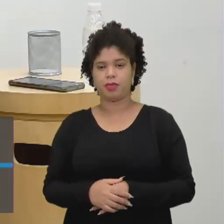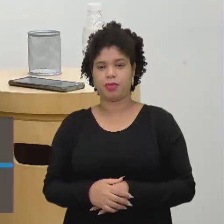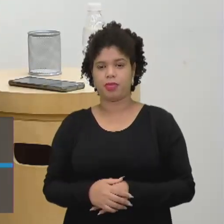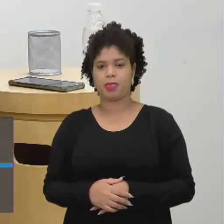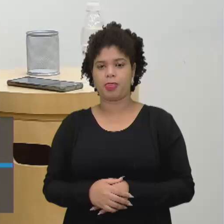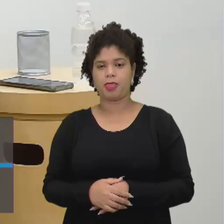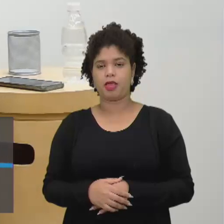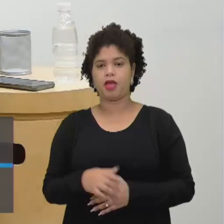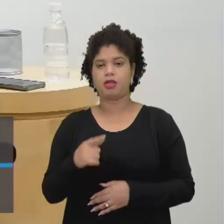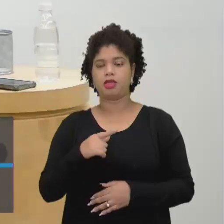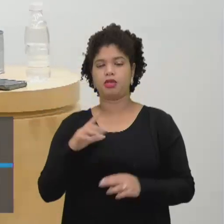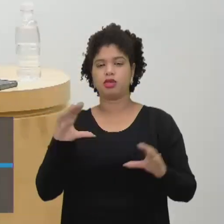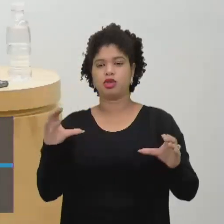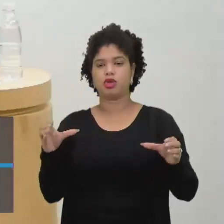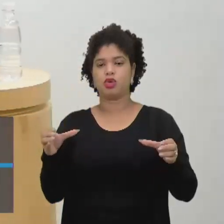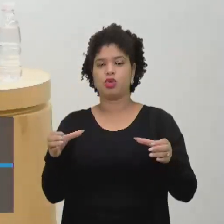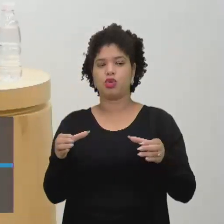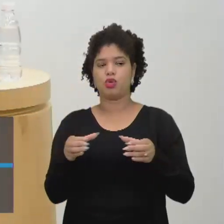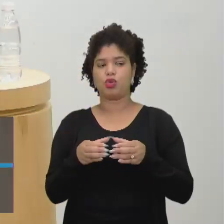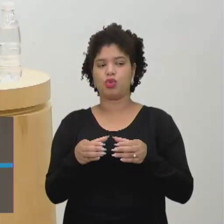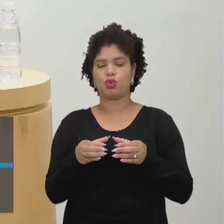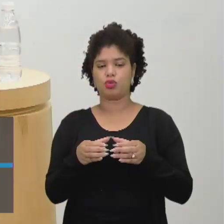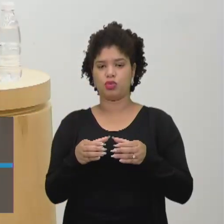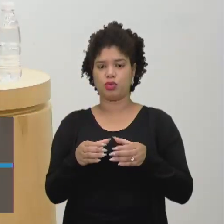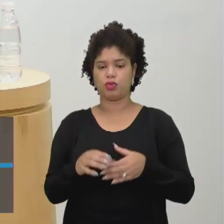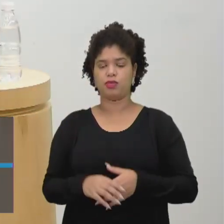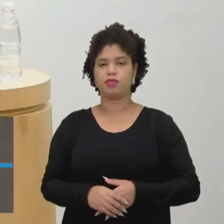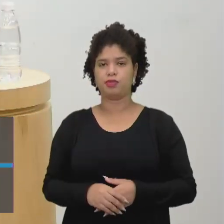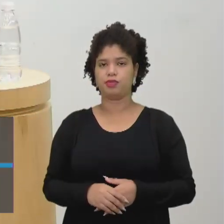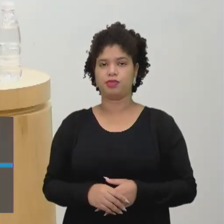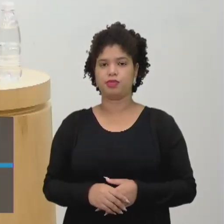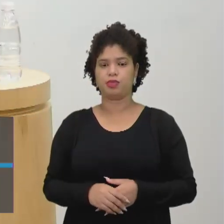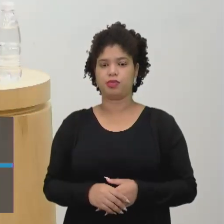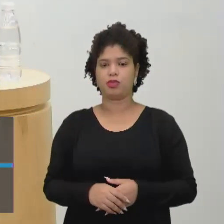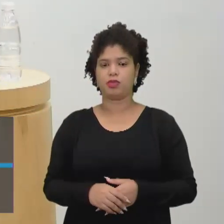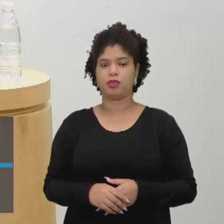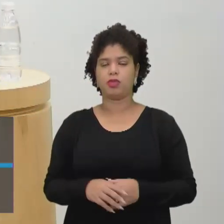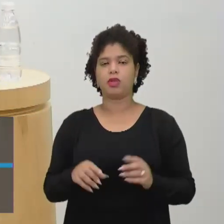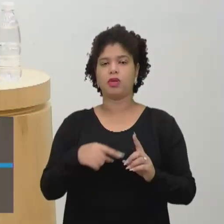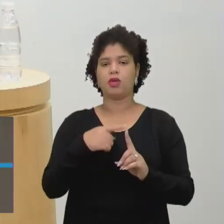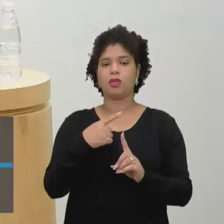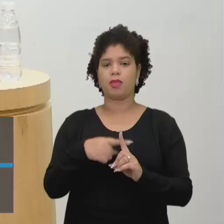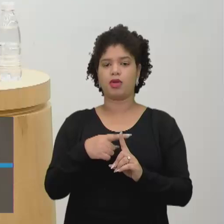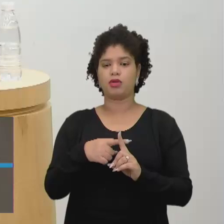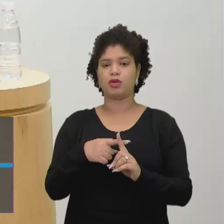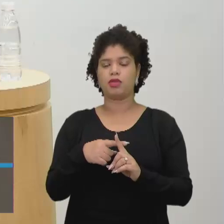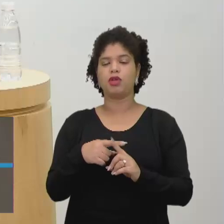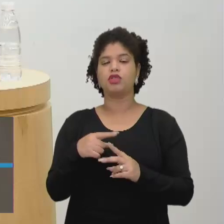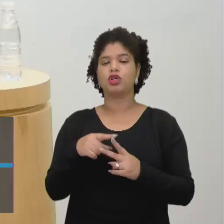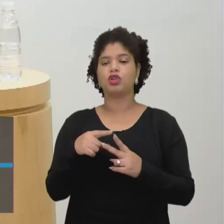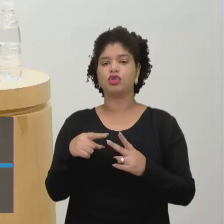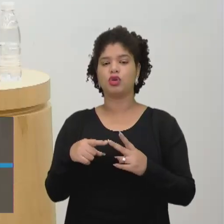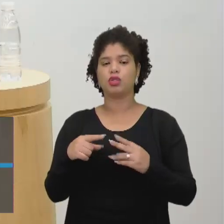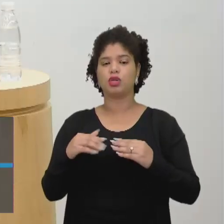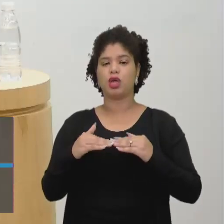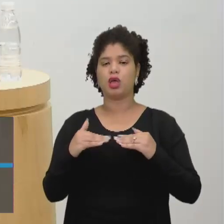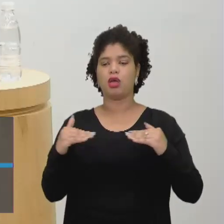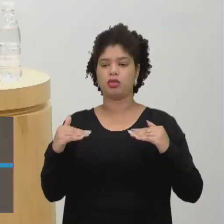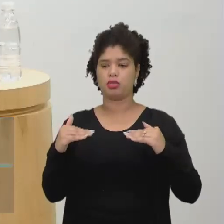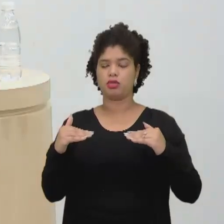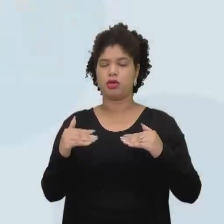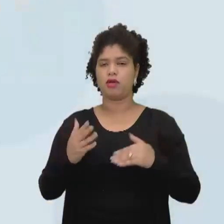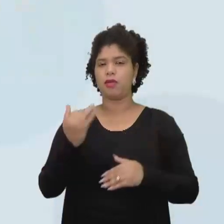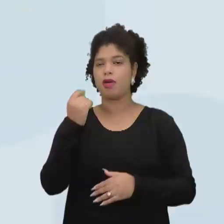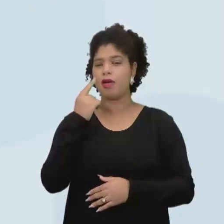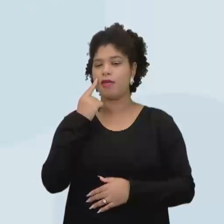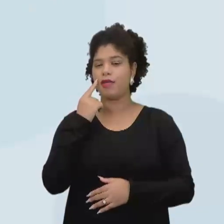tem a circunferência, vai juntar, vai ter a ver com o comprimento da circunferência, mais a soma das duas partes retas. Tá. Então vamos ver